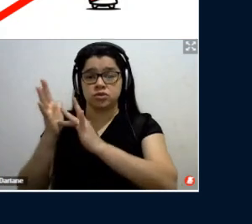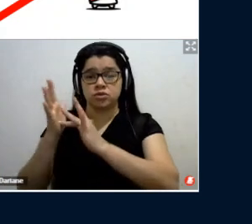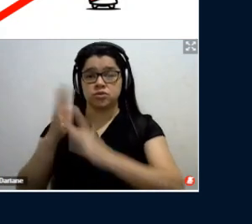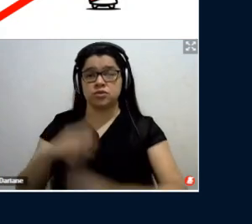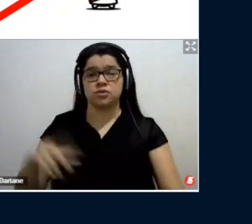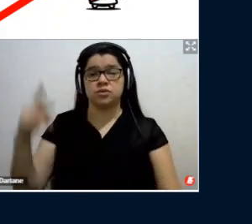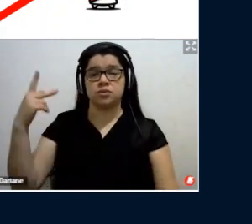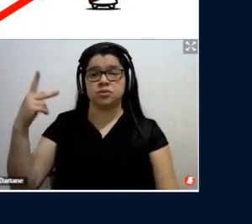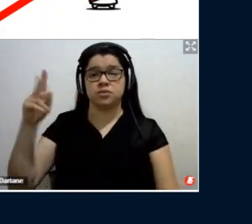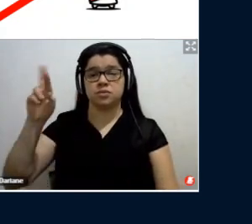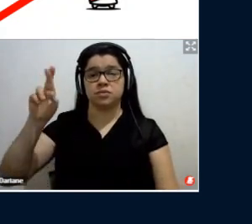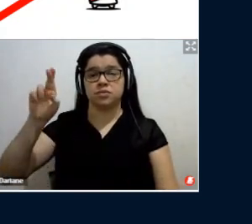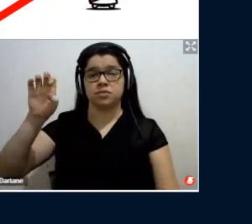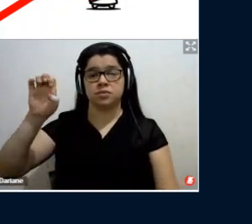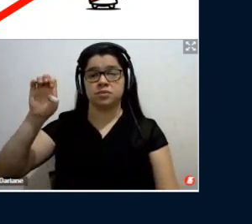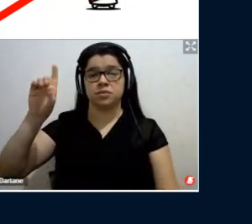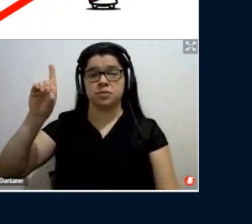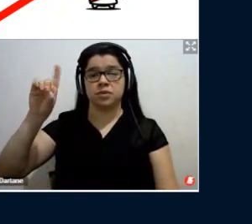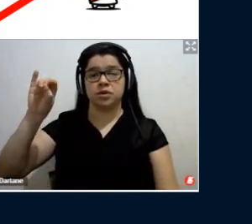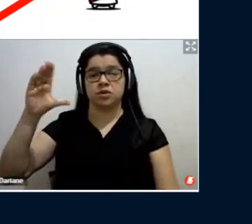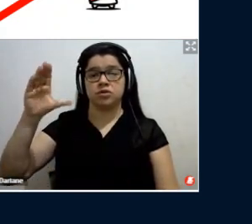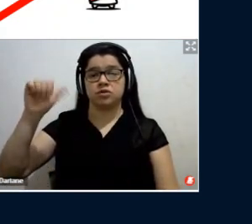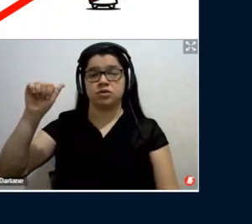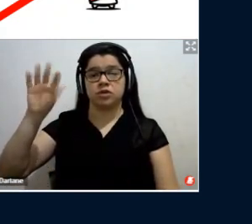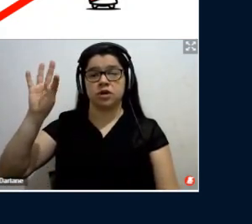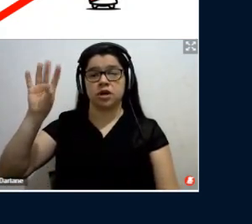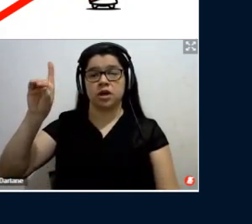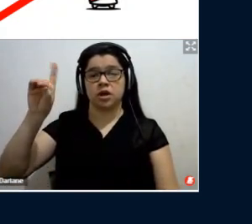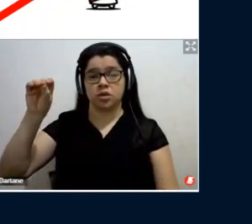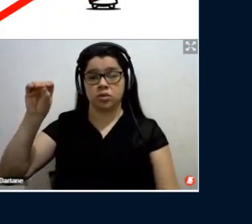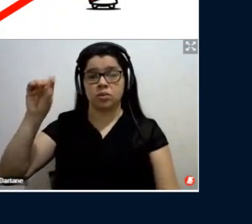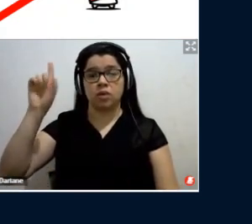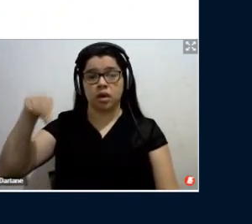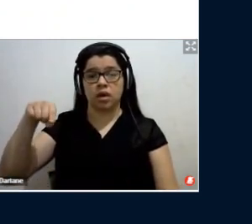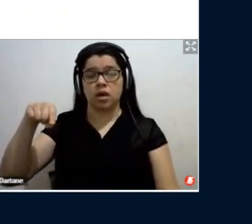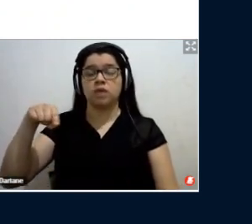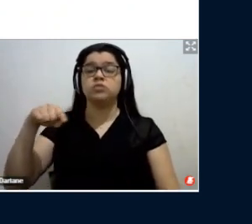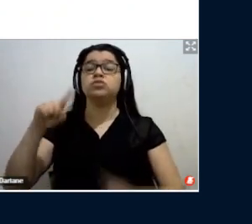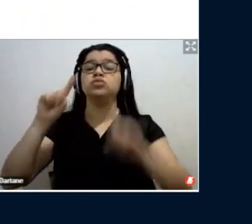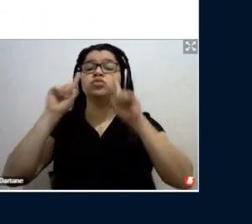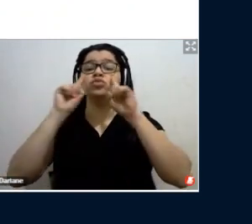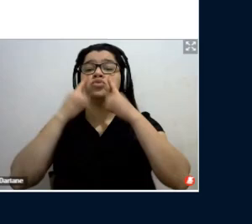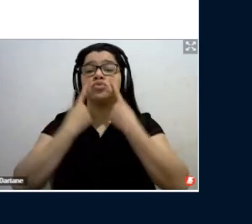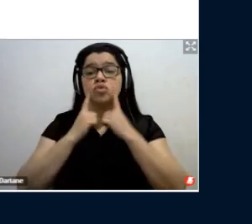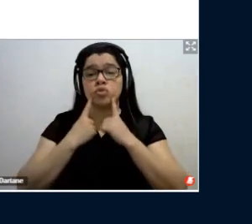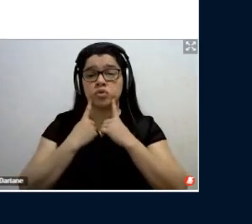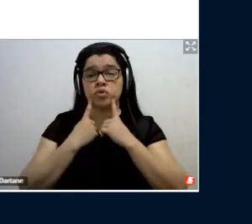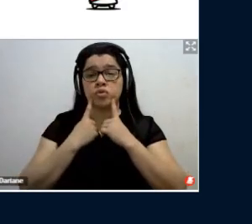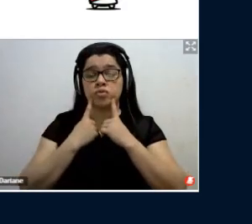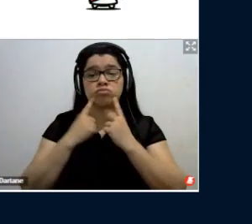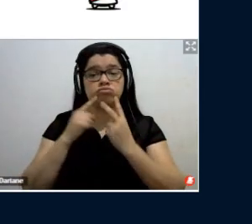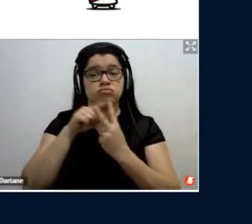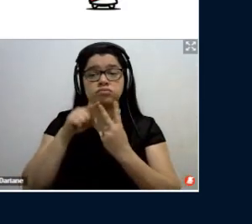chorou. Apenas esses dois termos. Os termos essenciais da oração.